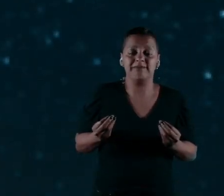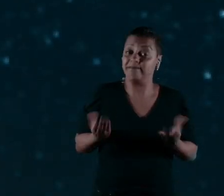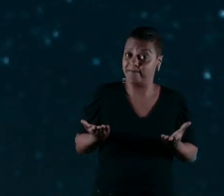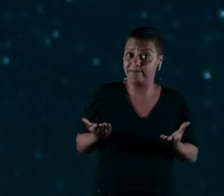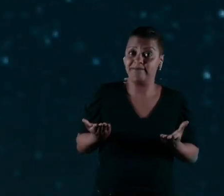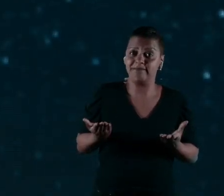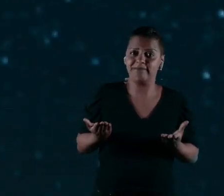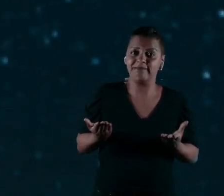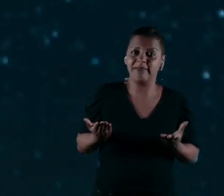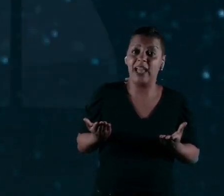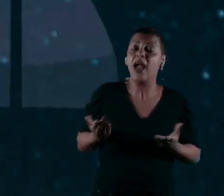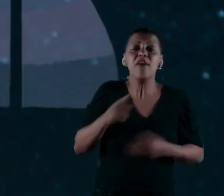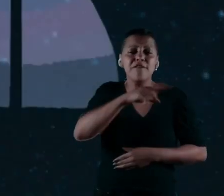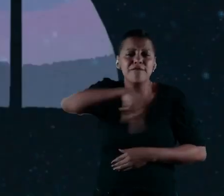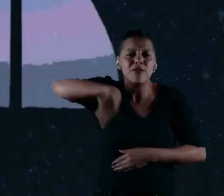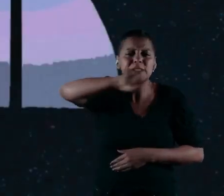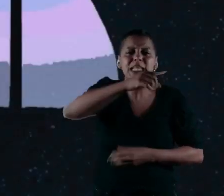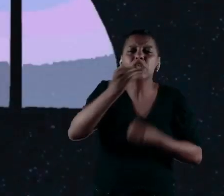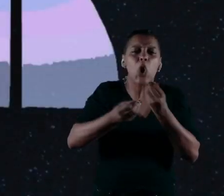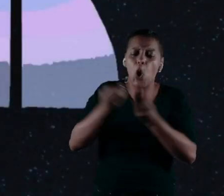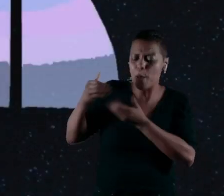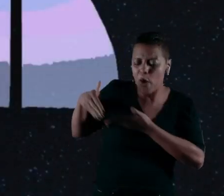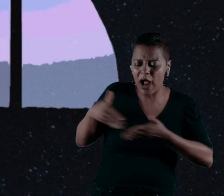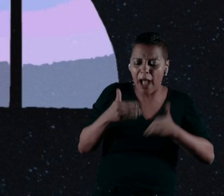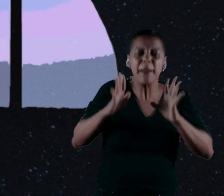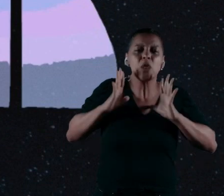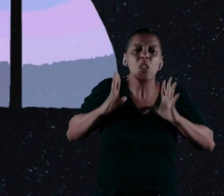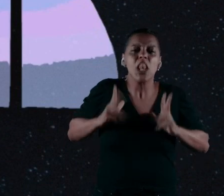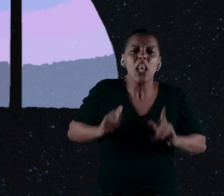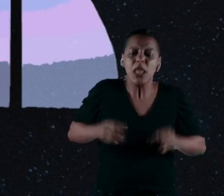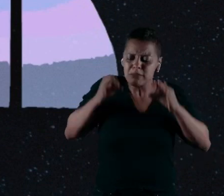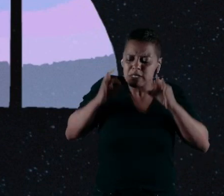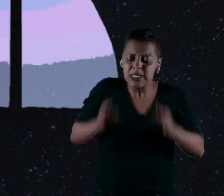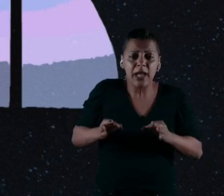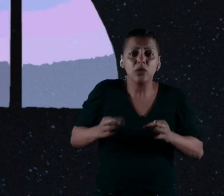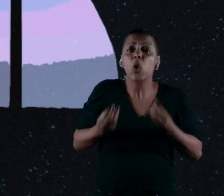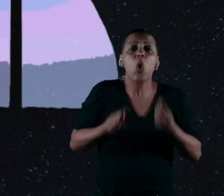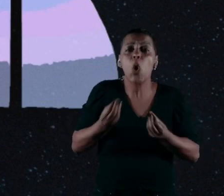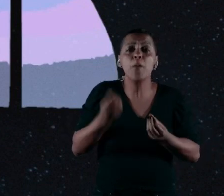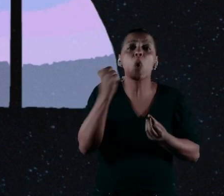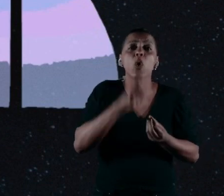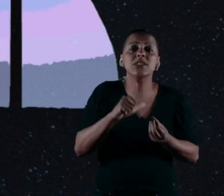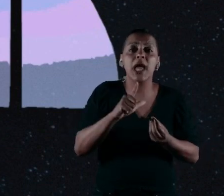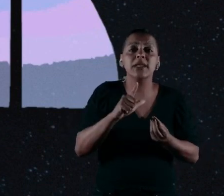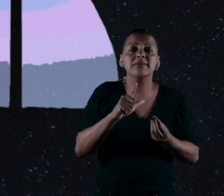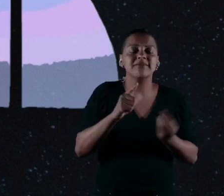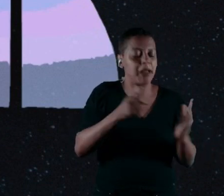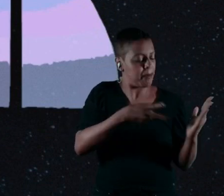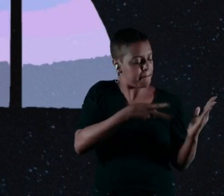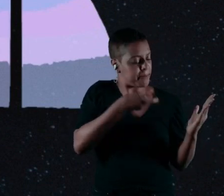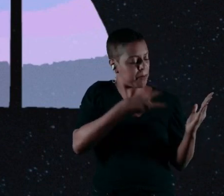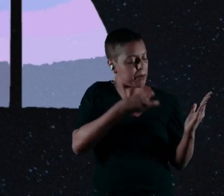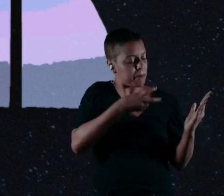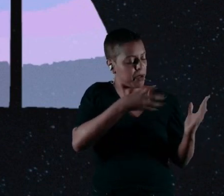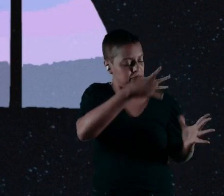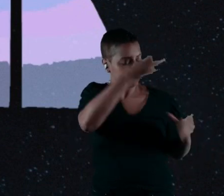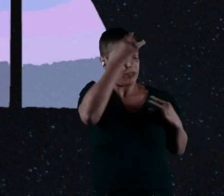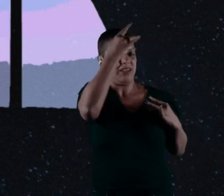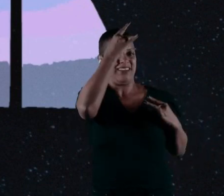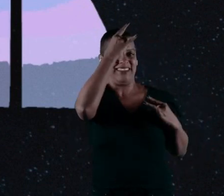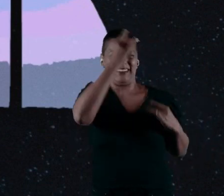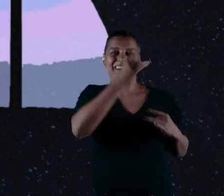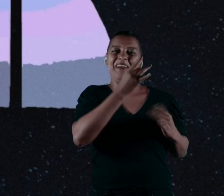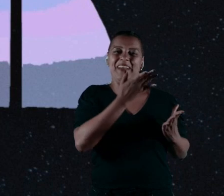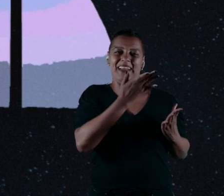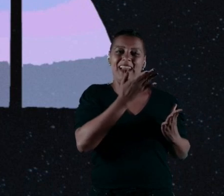Como que o jovem pode guardar puro o seu caminho? Observando segundo a tua palavra. De todo o coração te busquei, não